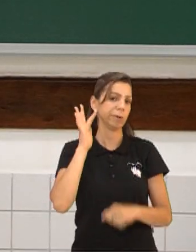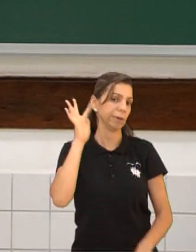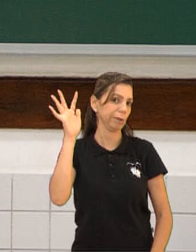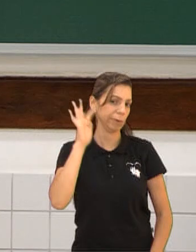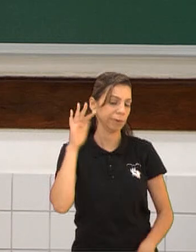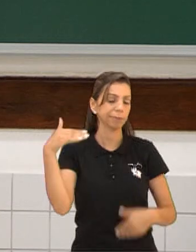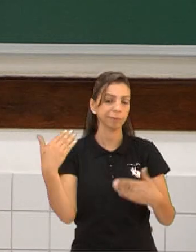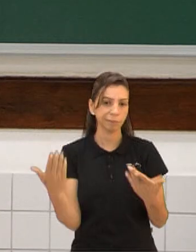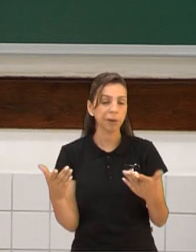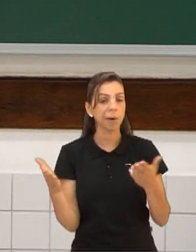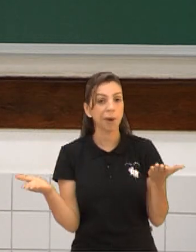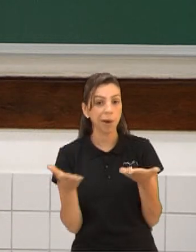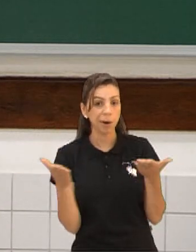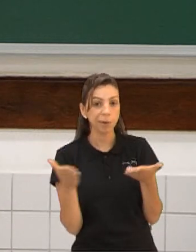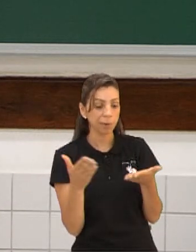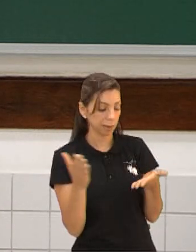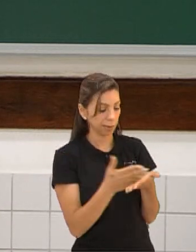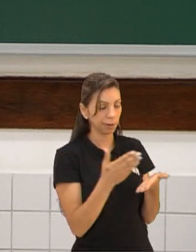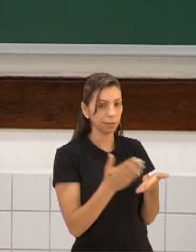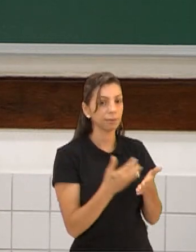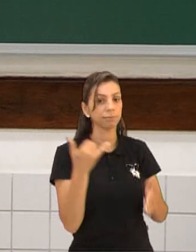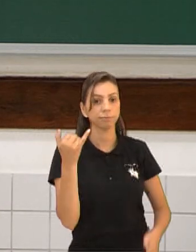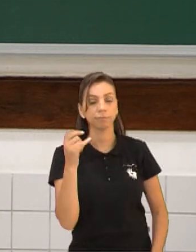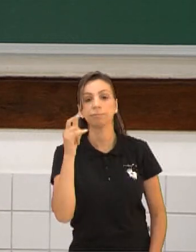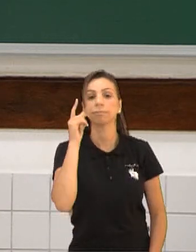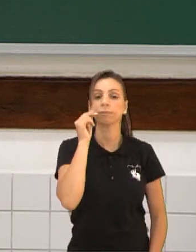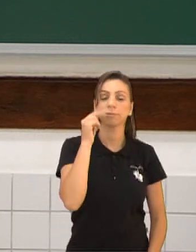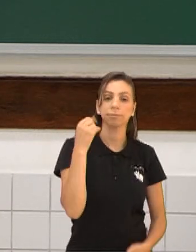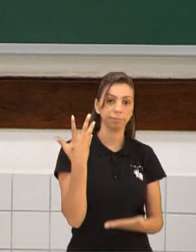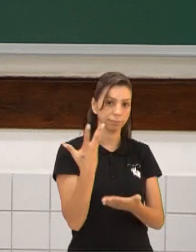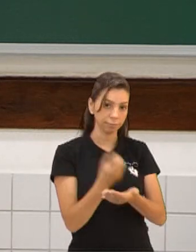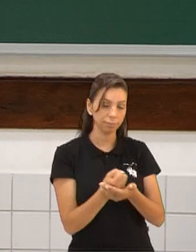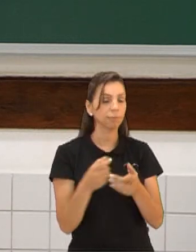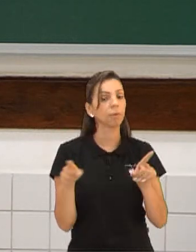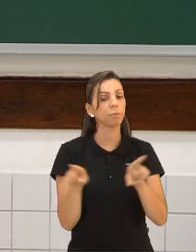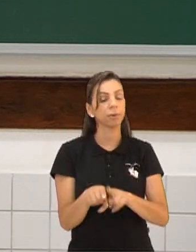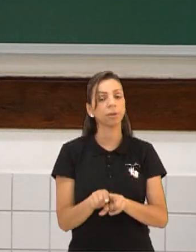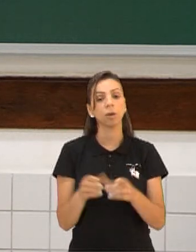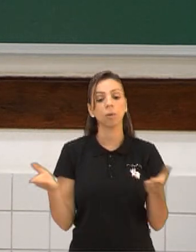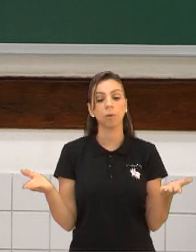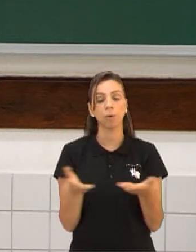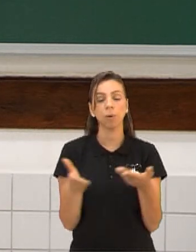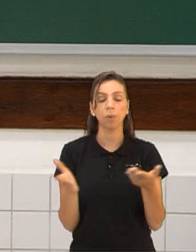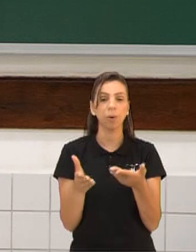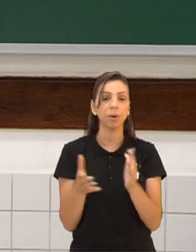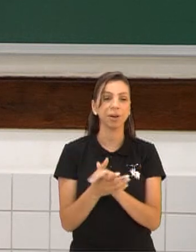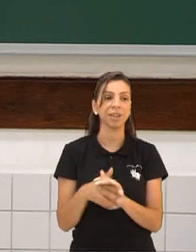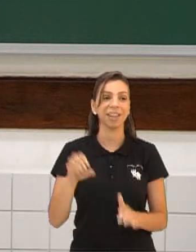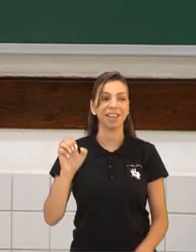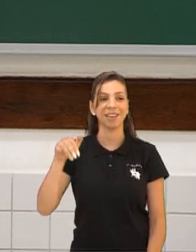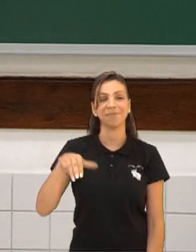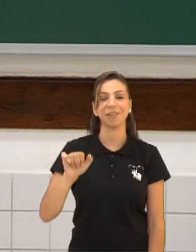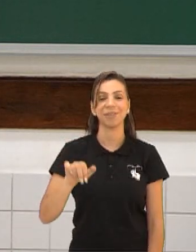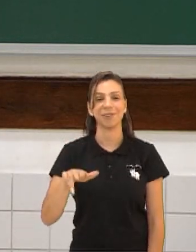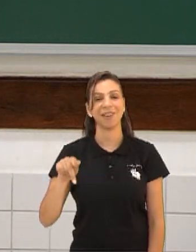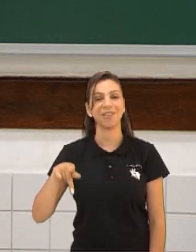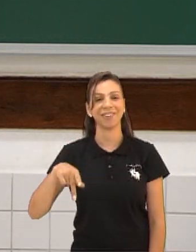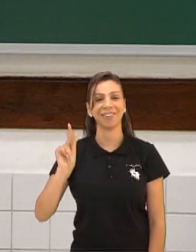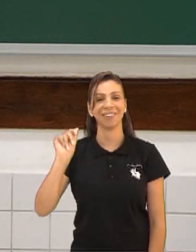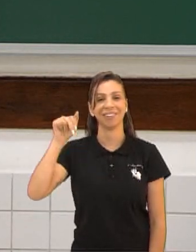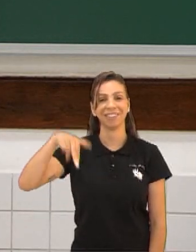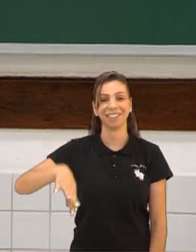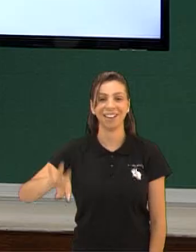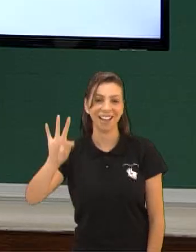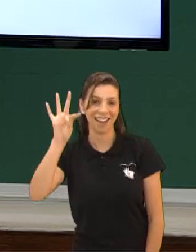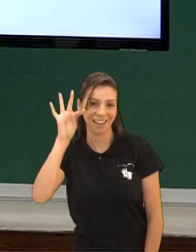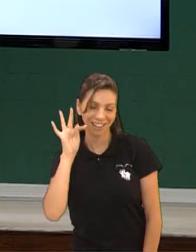caneta, seu caderno, seu lápis, faça suas anotações, porque hoje nós vamos estudar Immanuel Kant. Na última aula,